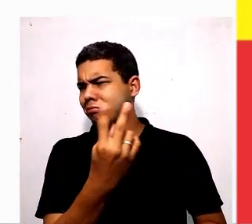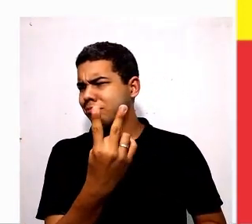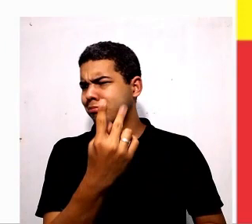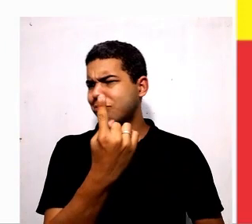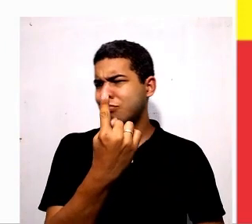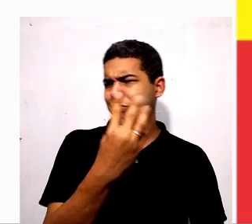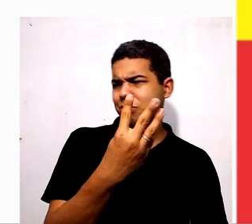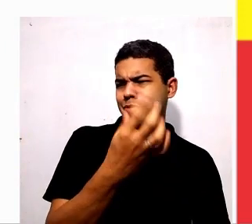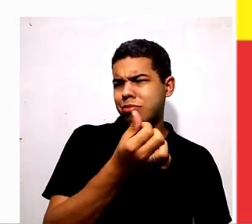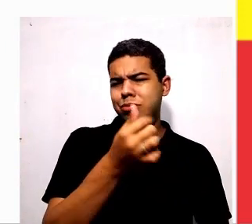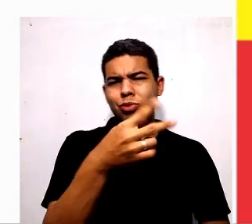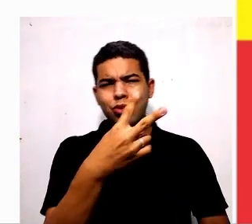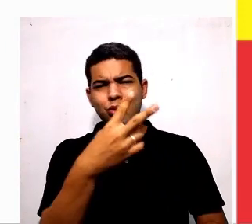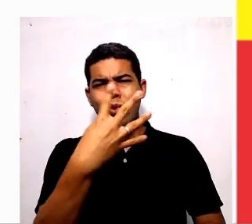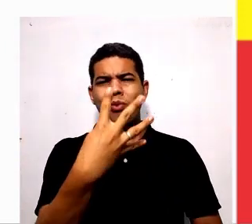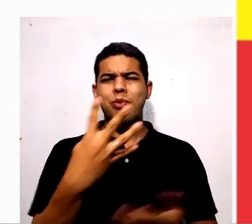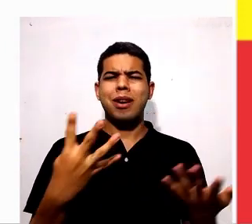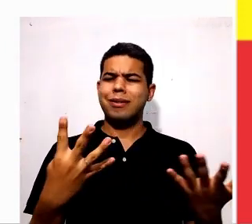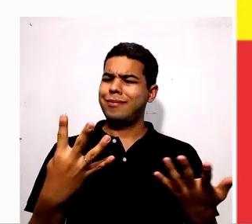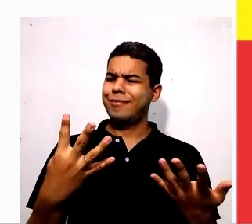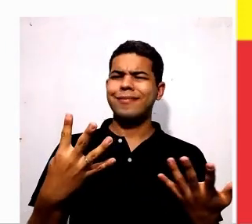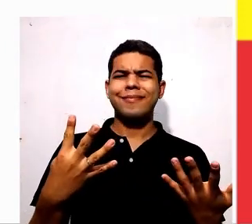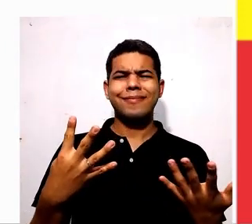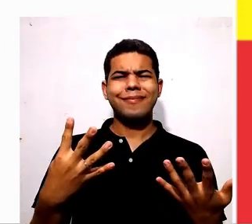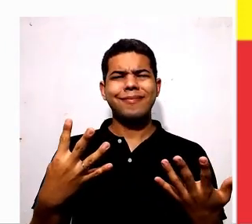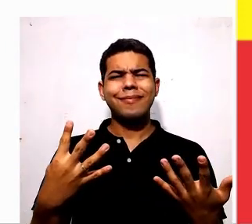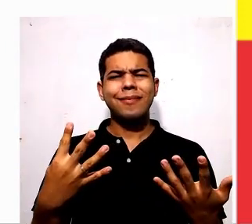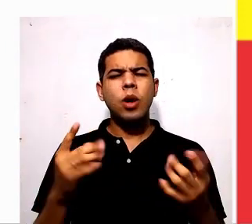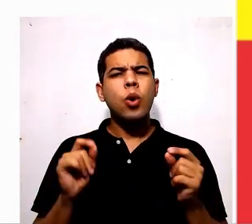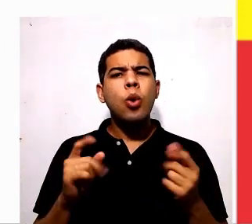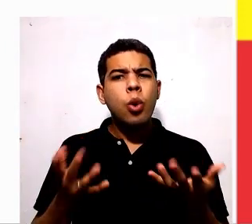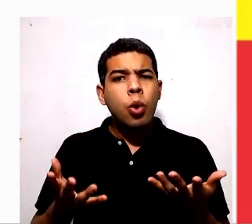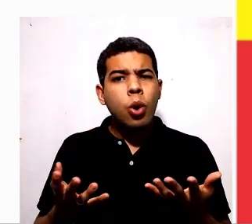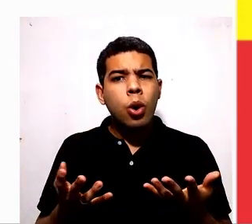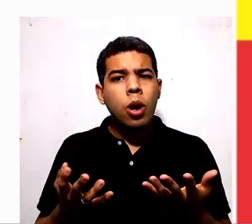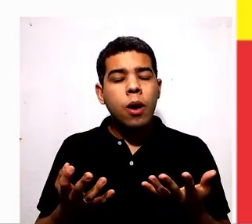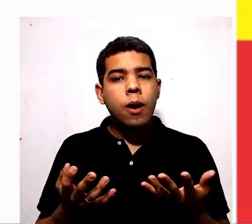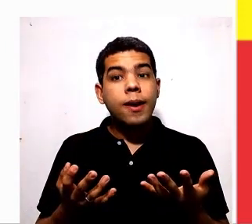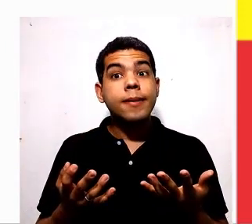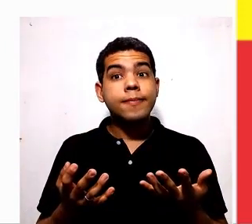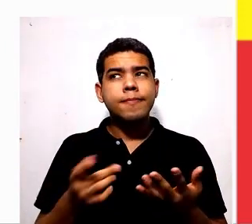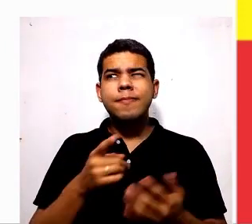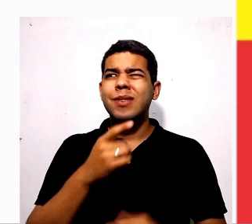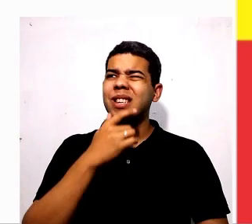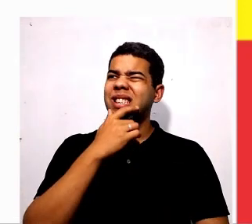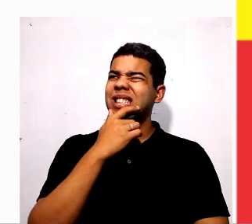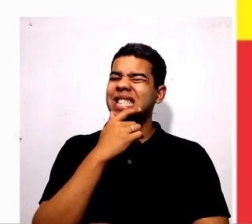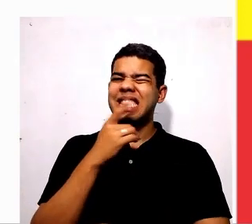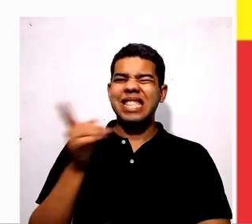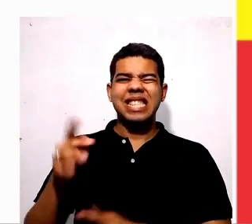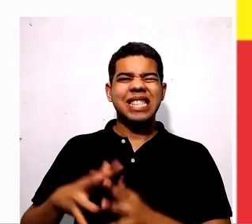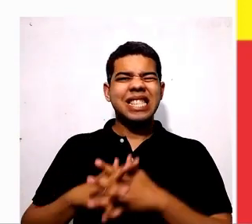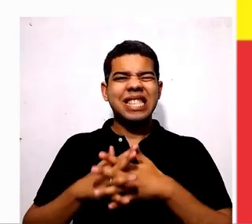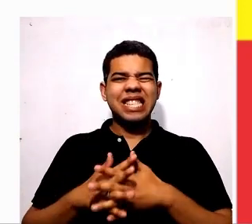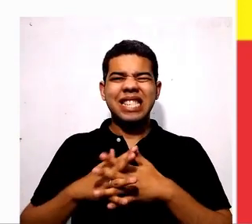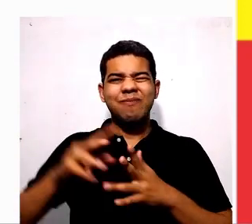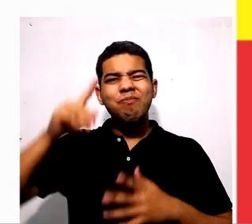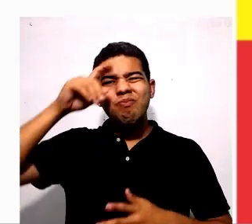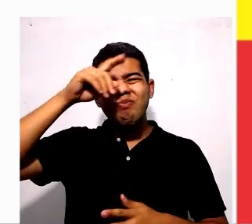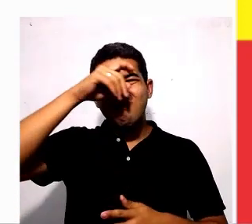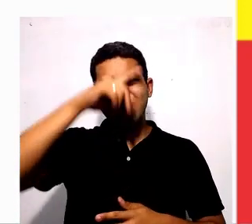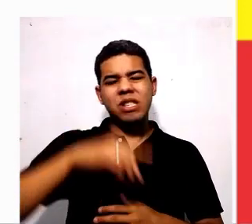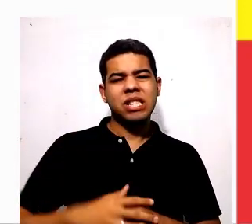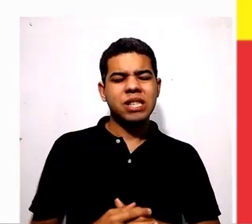2, 1, 3, 6, 2, 4. E aí vai. Quer dizer o quê? Você vai dizer, eita, essa tá complicada, tá